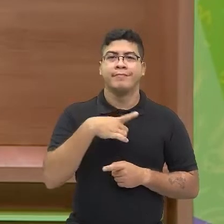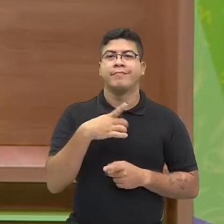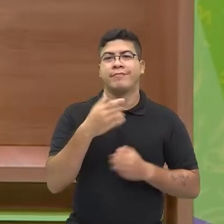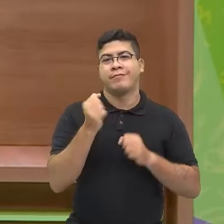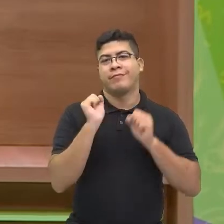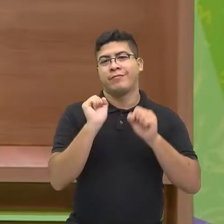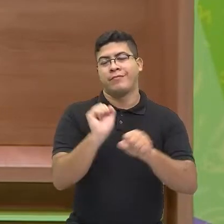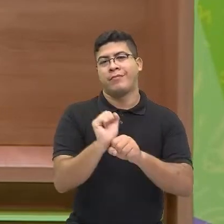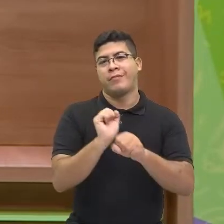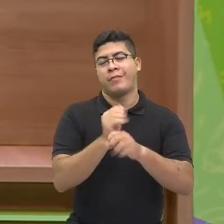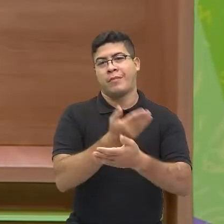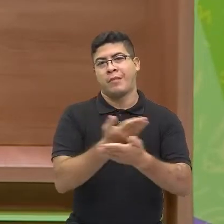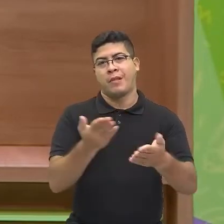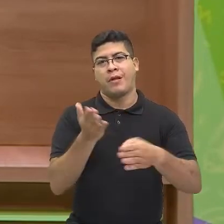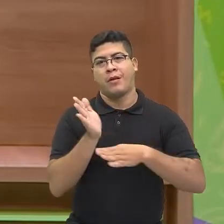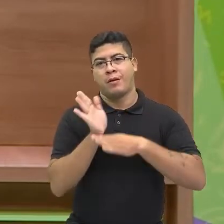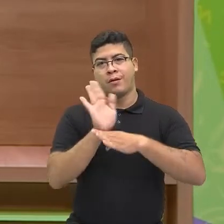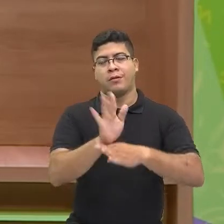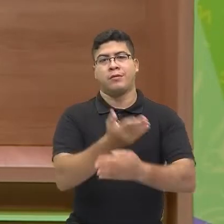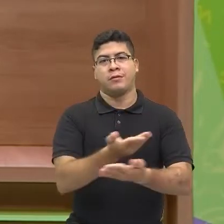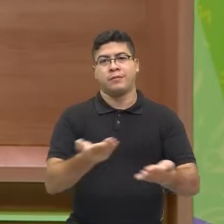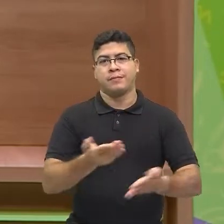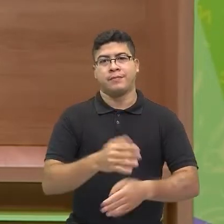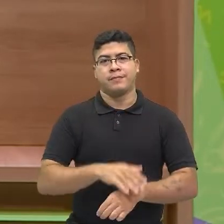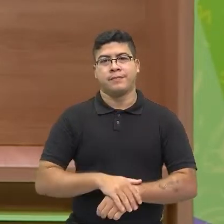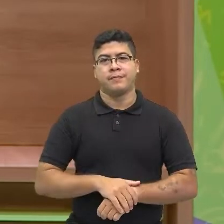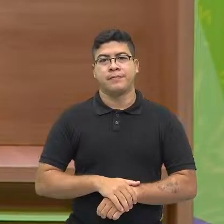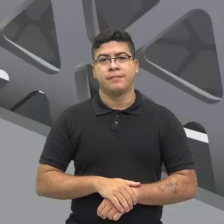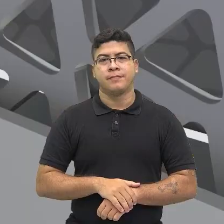ter contribuído nesse momento da aula de vocês.